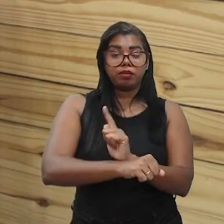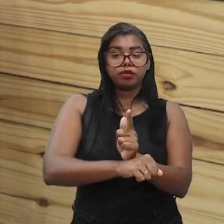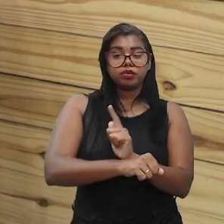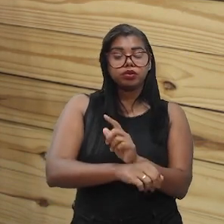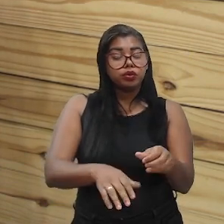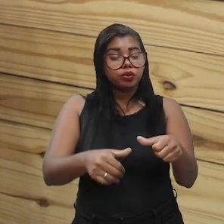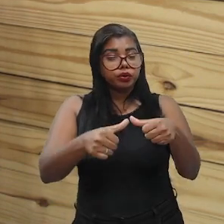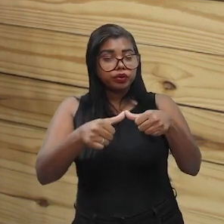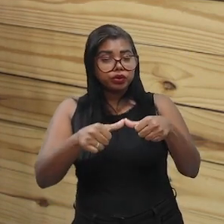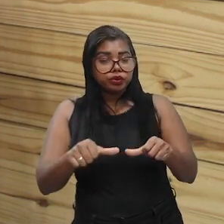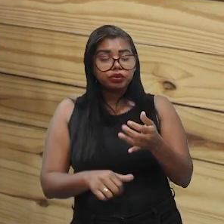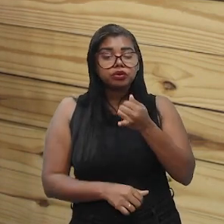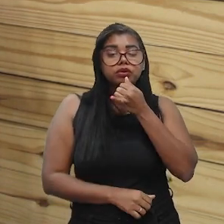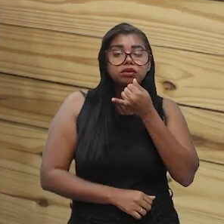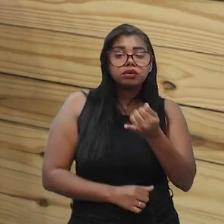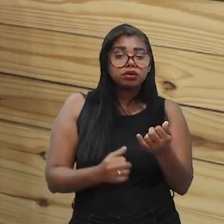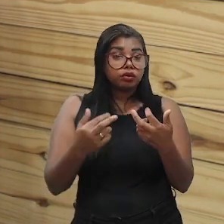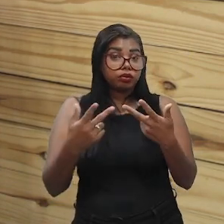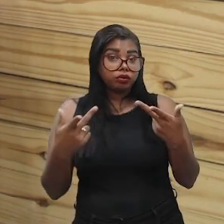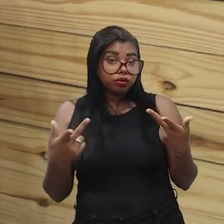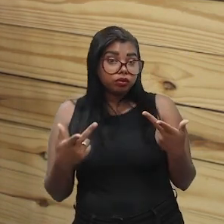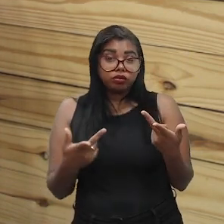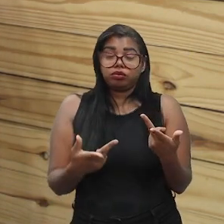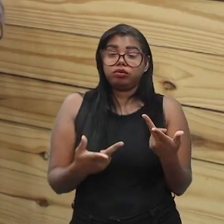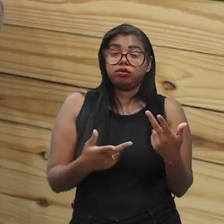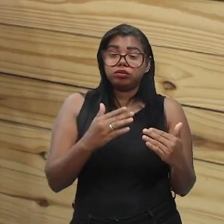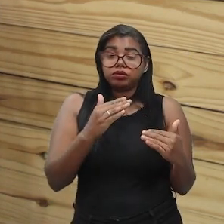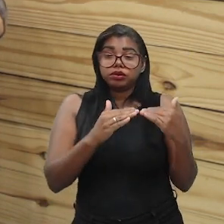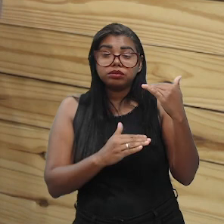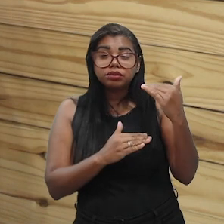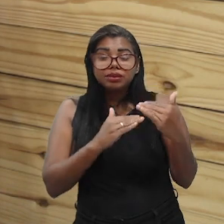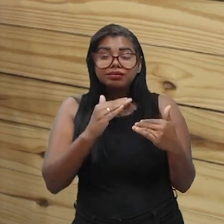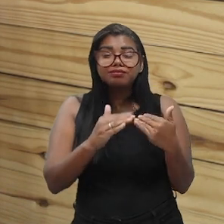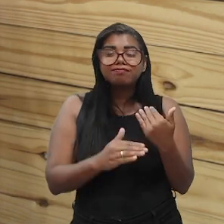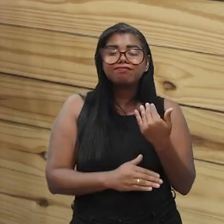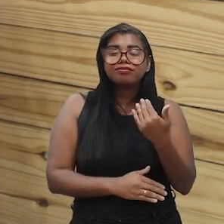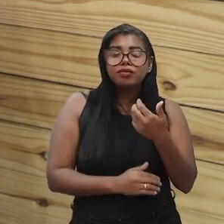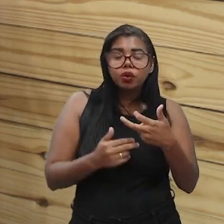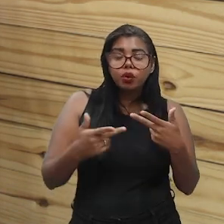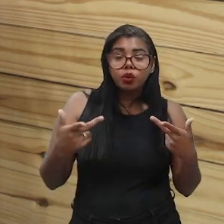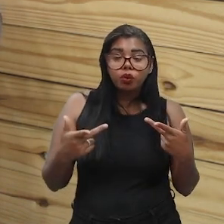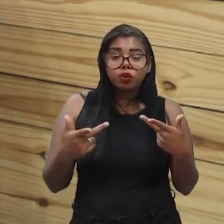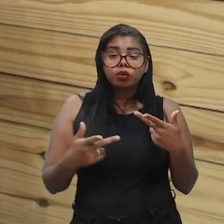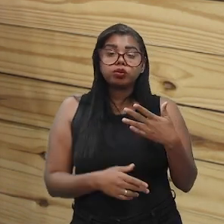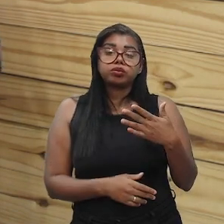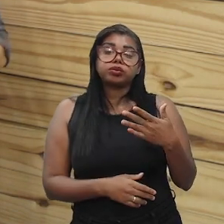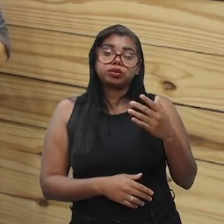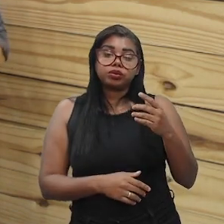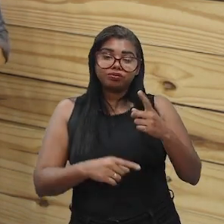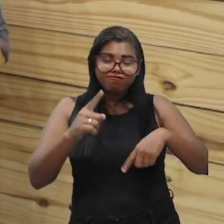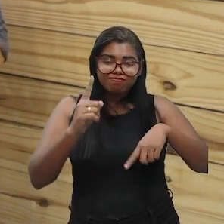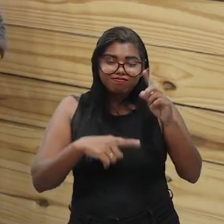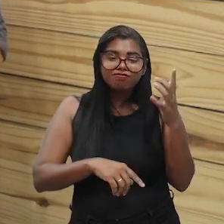estou ali por um momento, por uma fase, mas que eu busco outras oportunidades profissionais, isso é muito